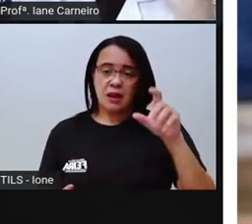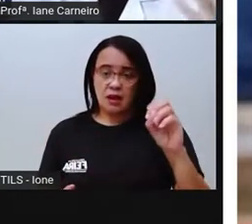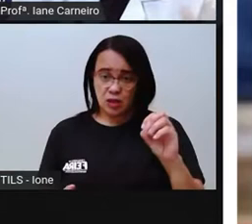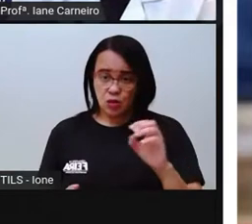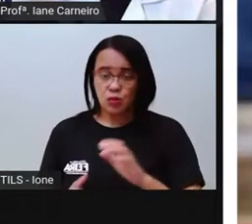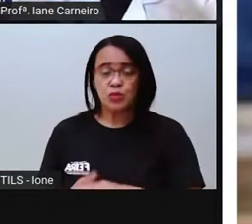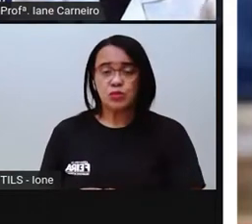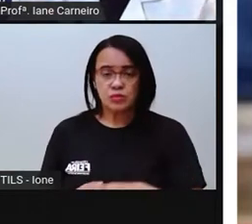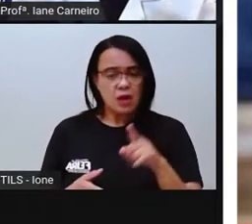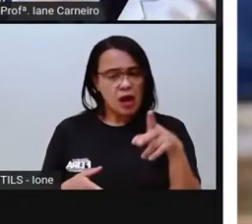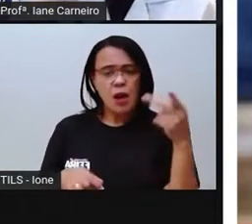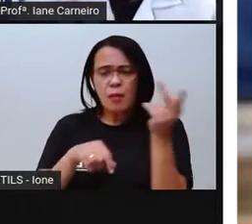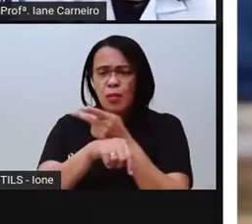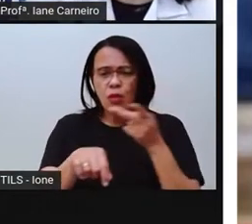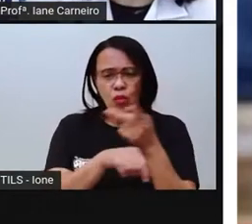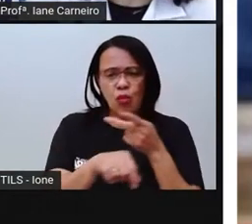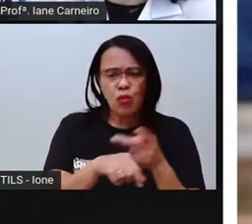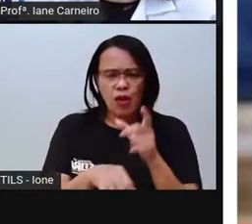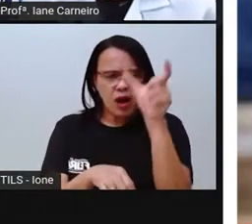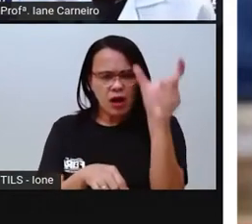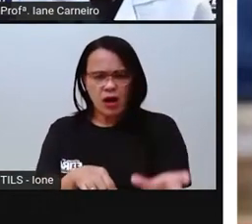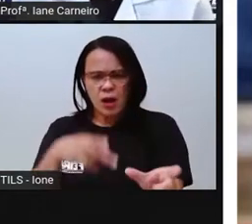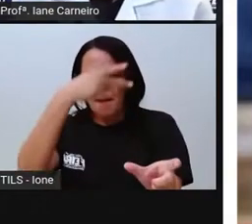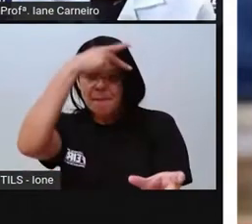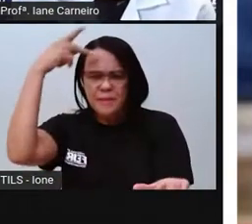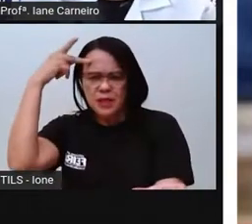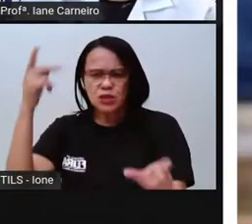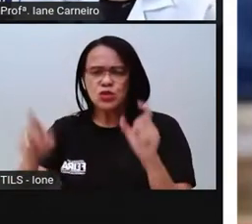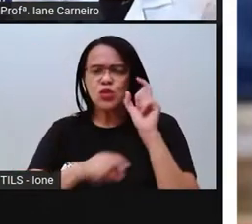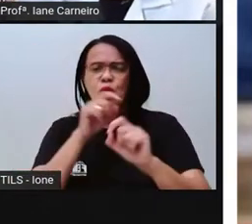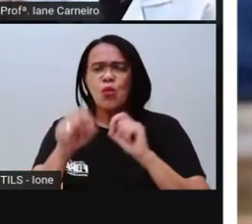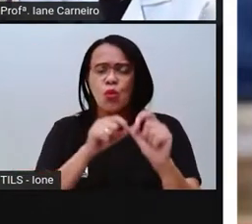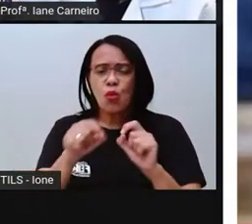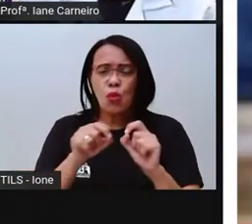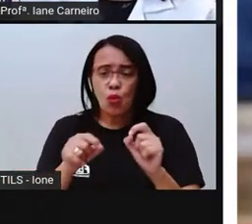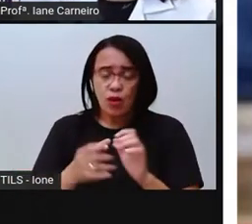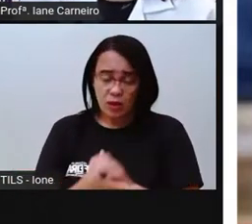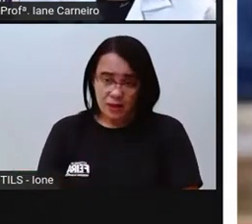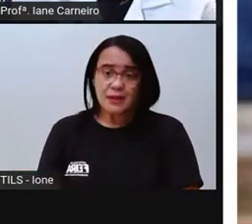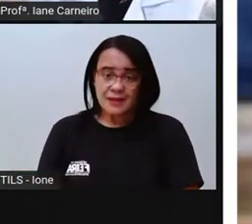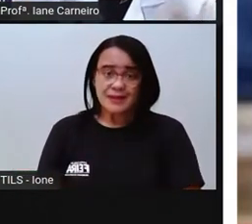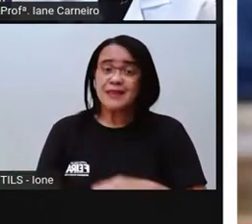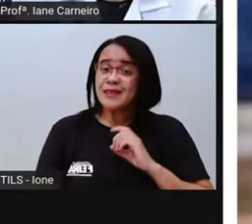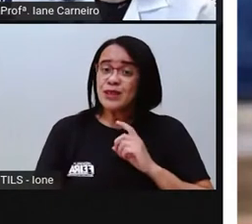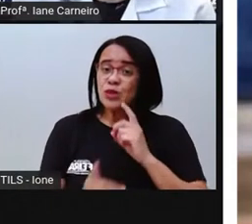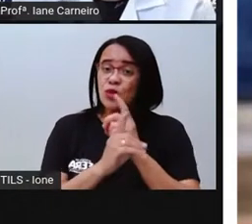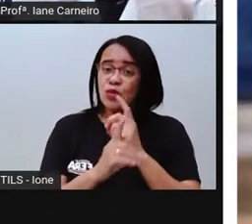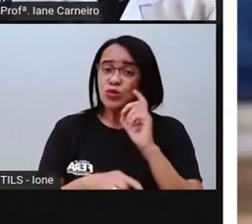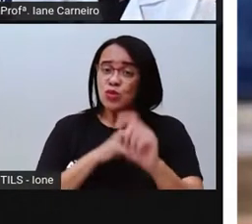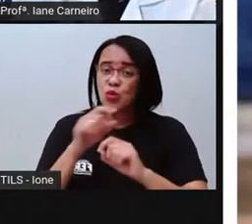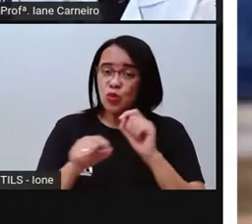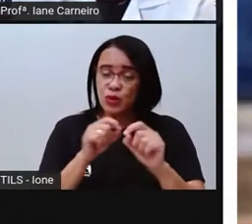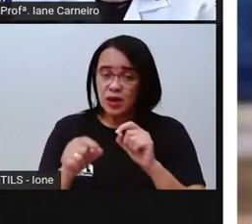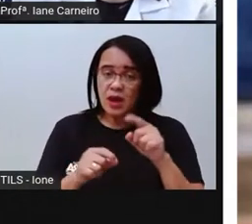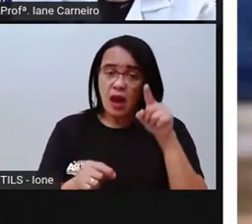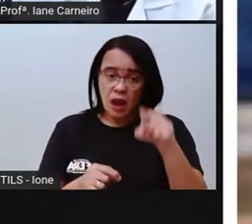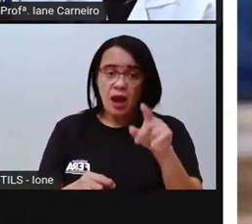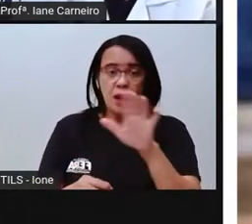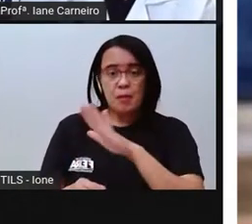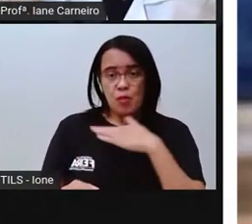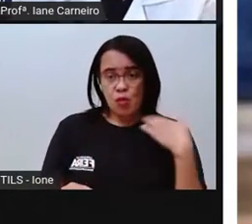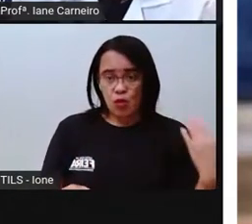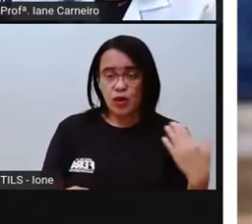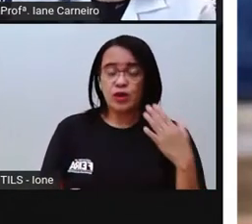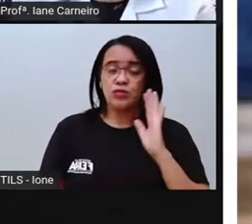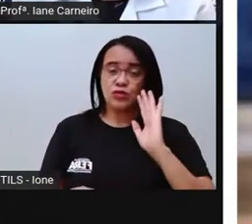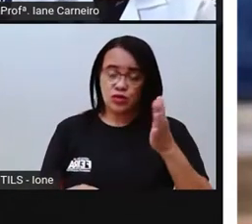Pró foi procurar saber quem era Ângela Lago, porque a Pró acabou descobrindo que ela faleceu em 2017. Né?